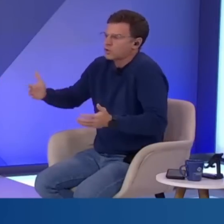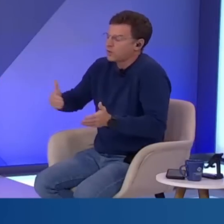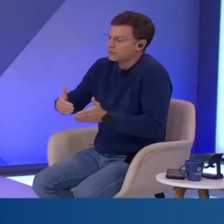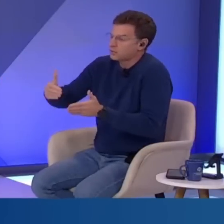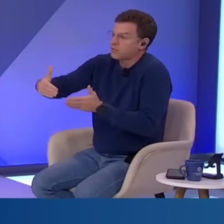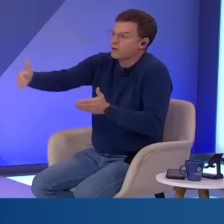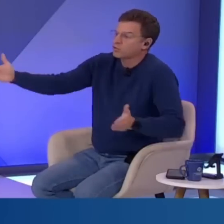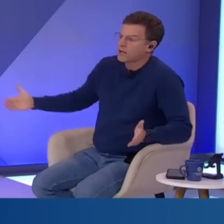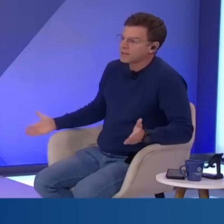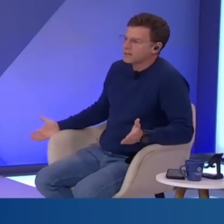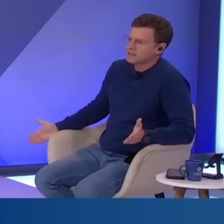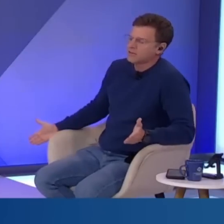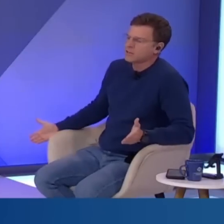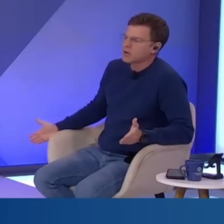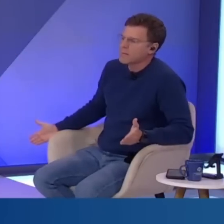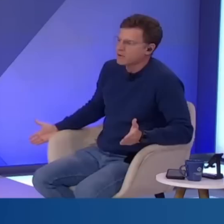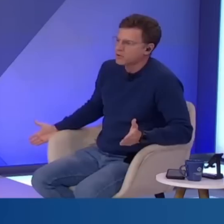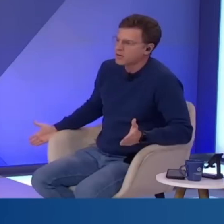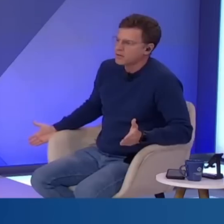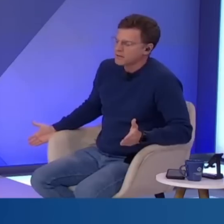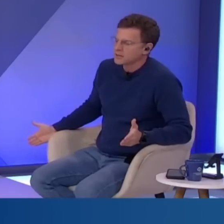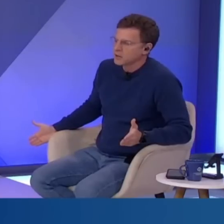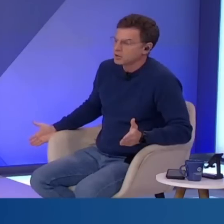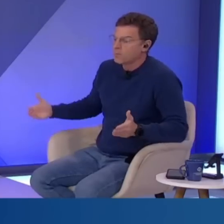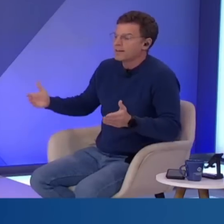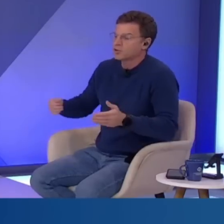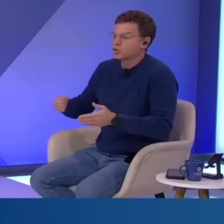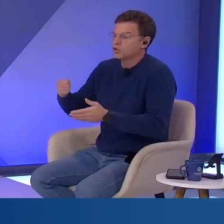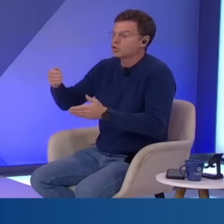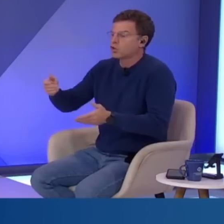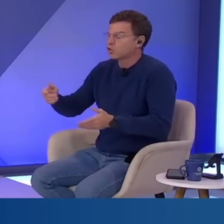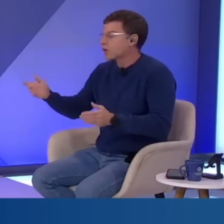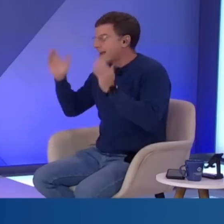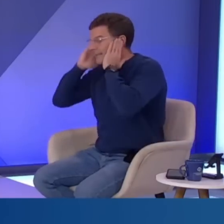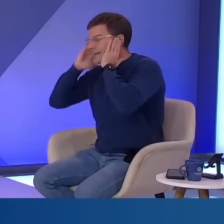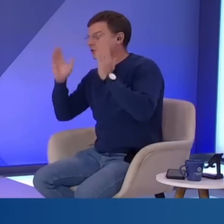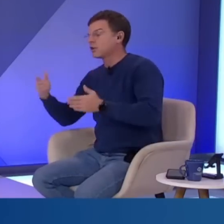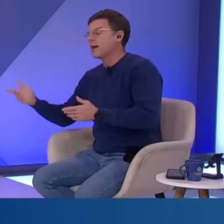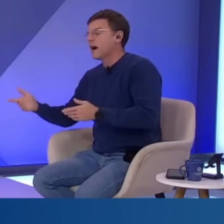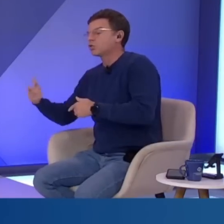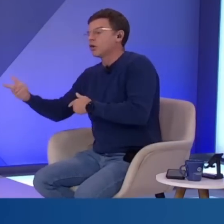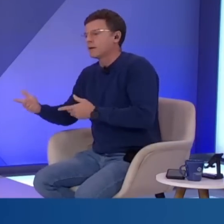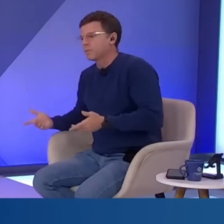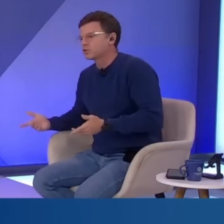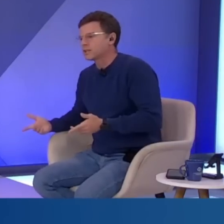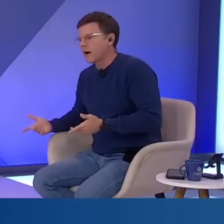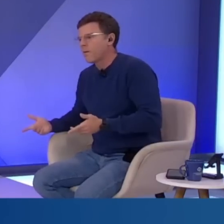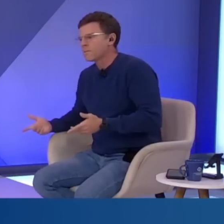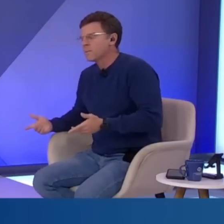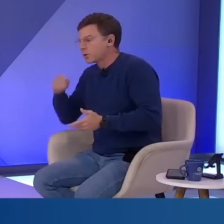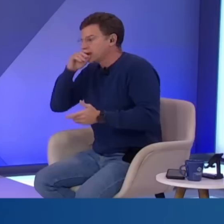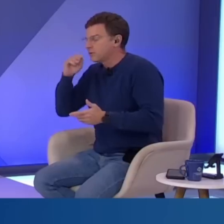que faz toda a diferença dos efeitos colaterais que você vai ter no remédio. Entendeu? Então, o Brasil usando só juros, aí entra a questão da autonomia do